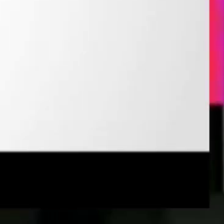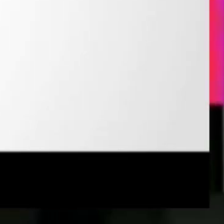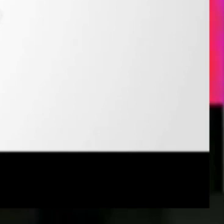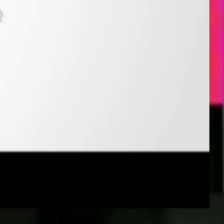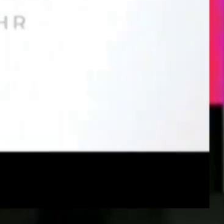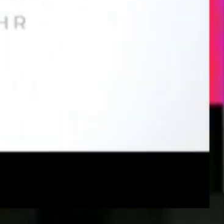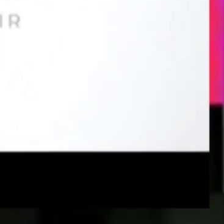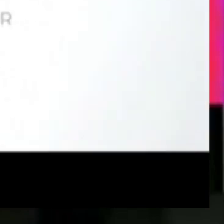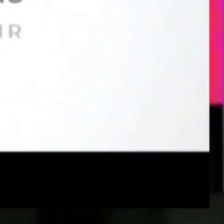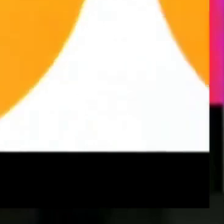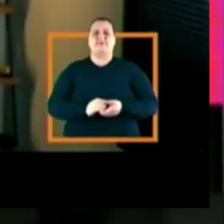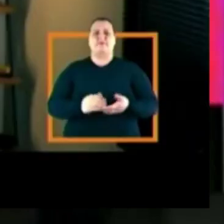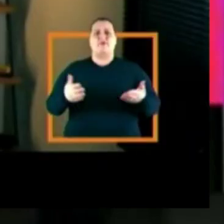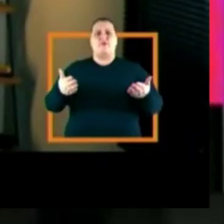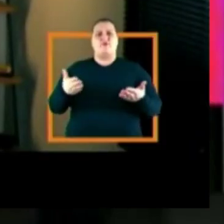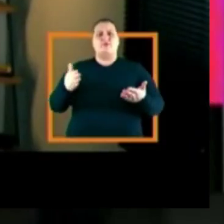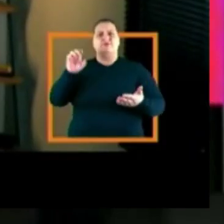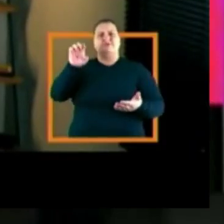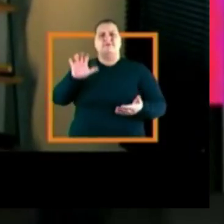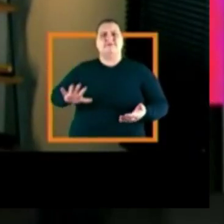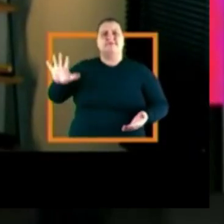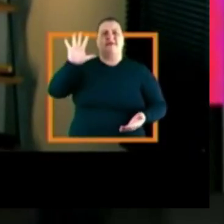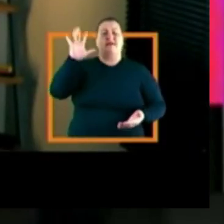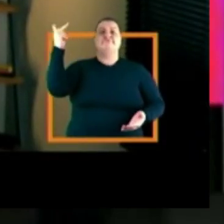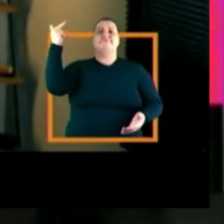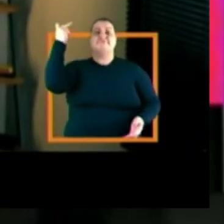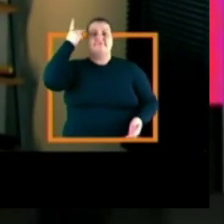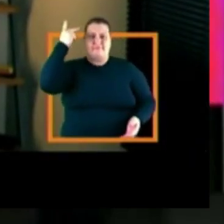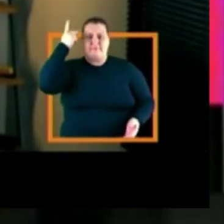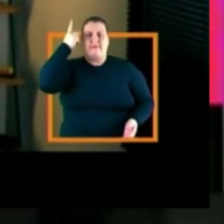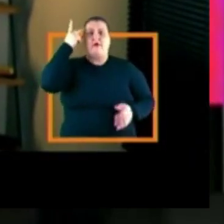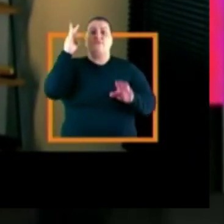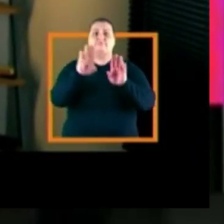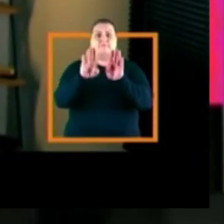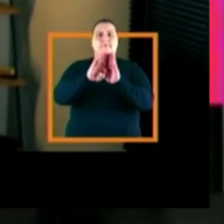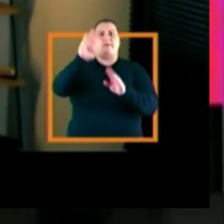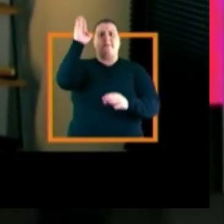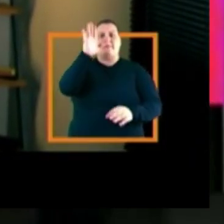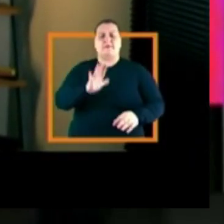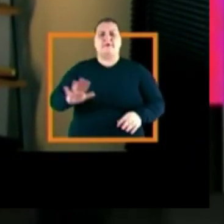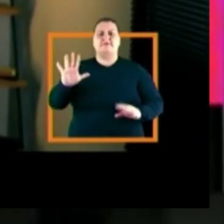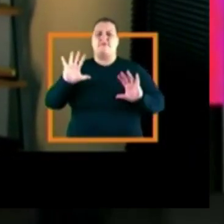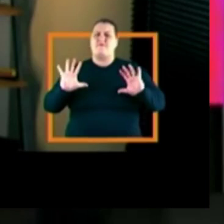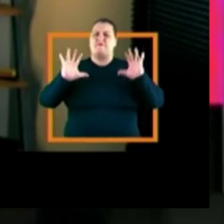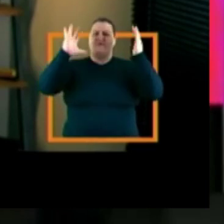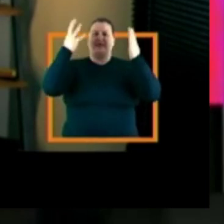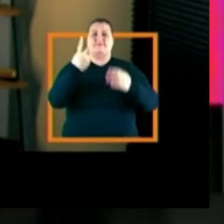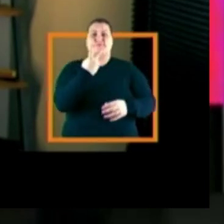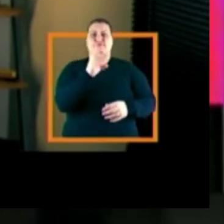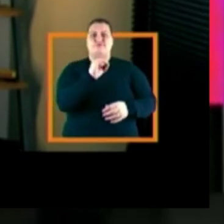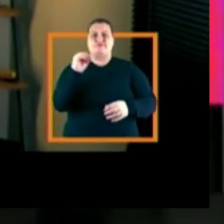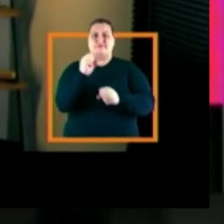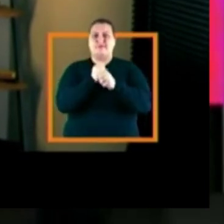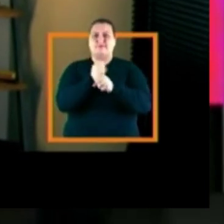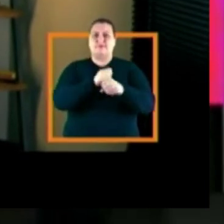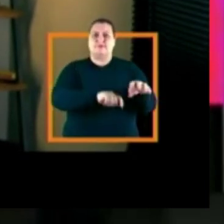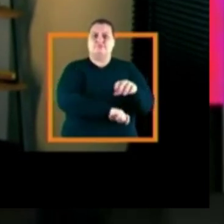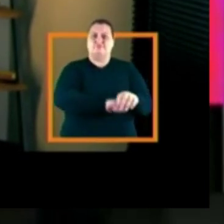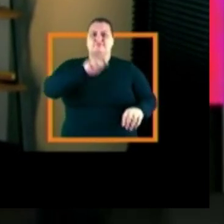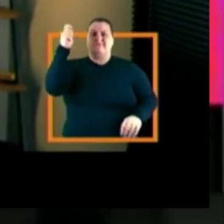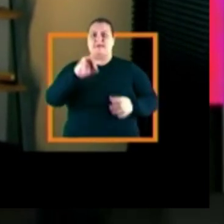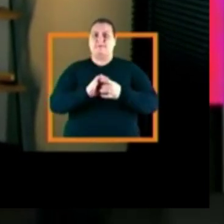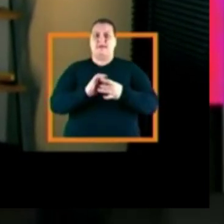Márcio 400. O estado de São Paulo e o Brasil comemoram hoje 200 anos de independência. Era para ser uma